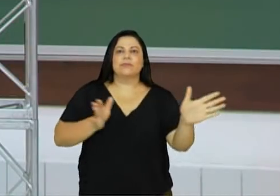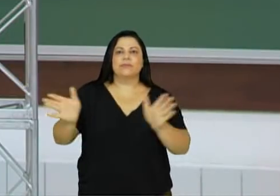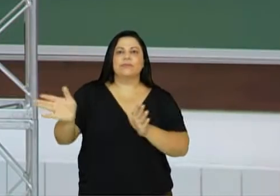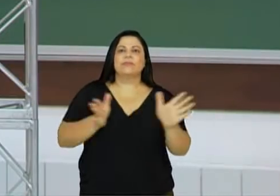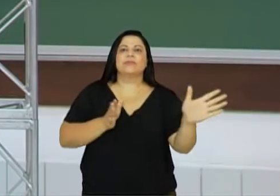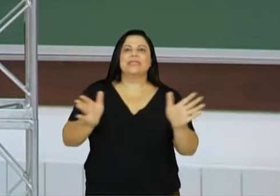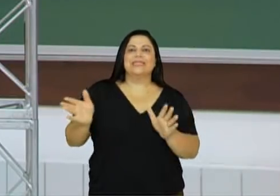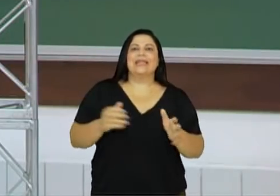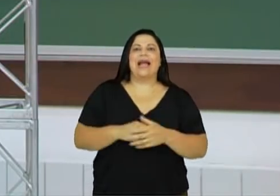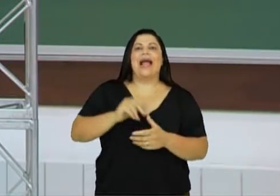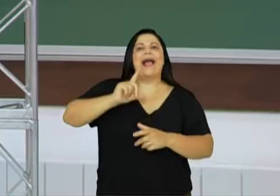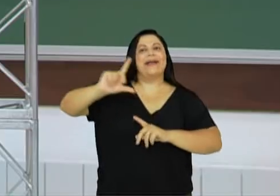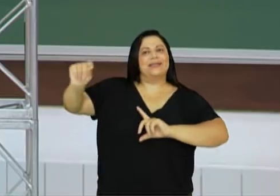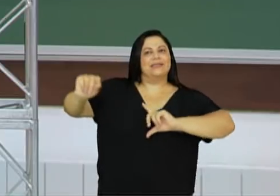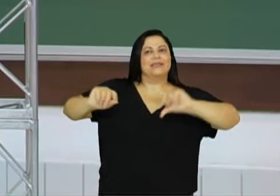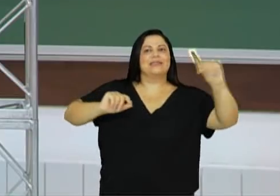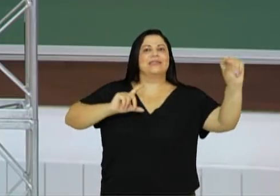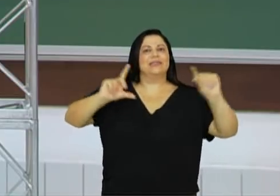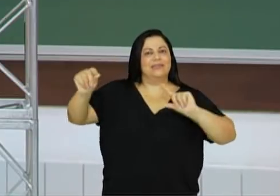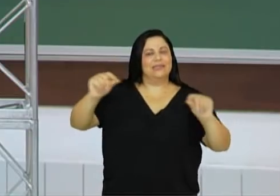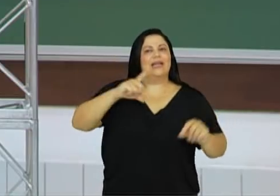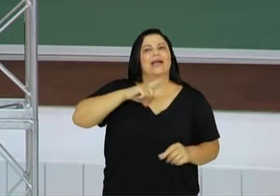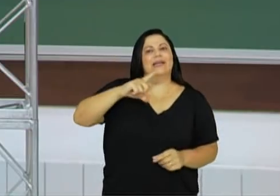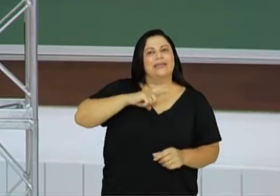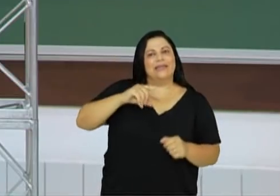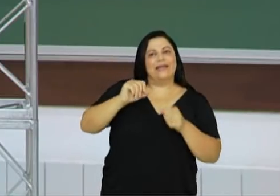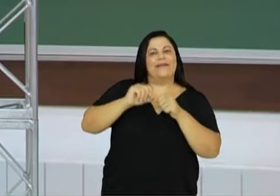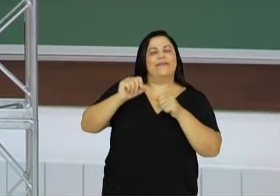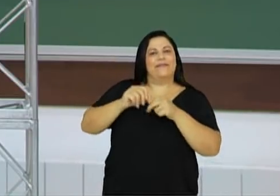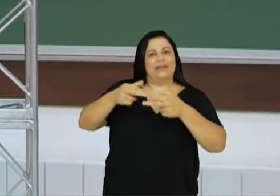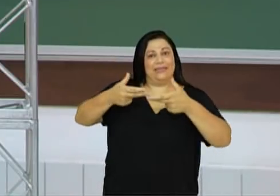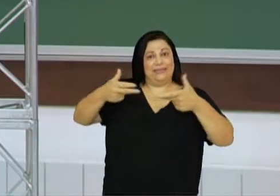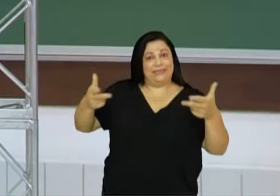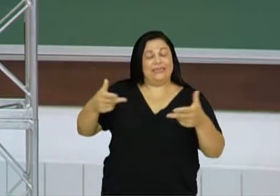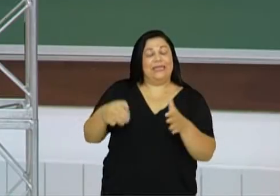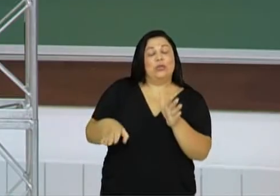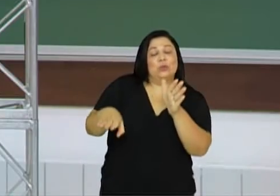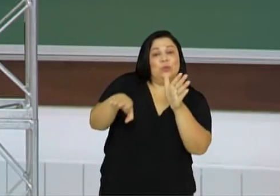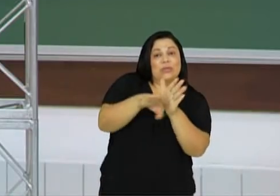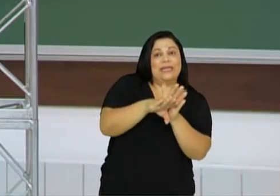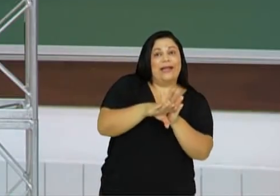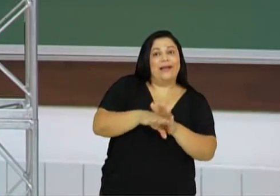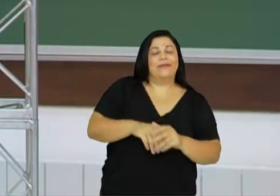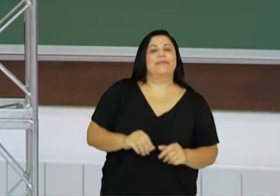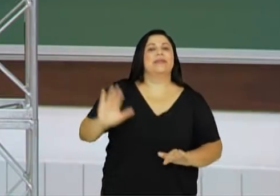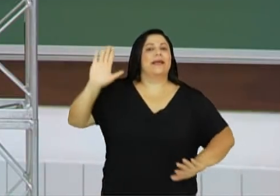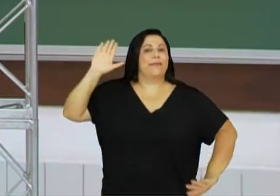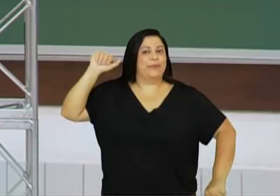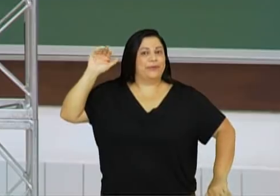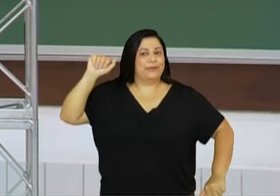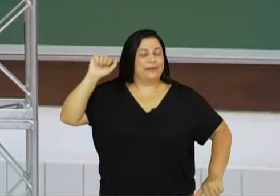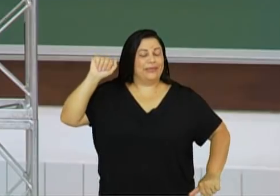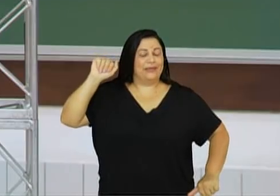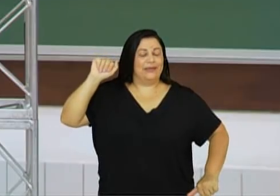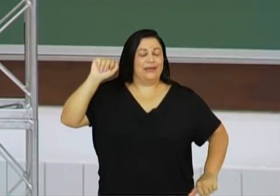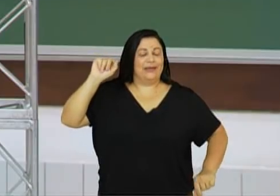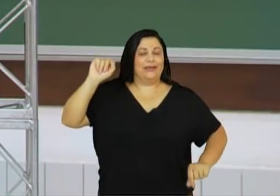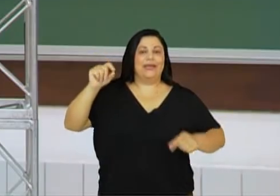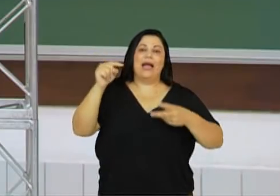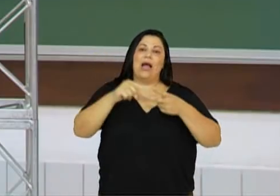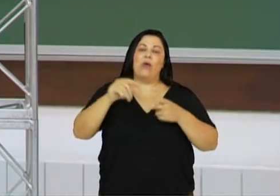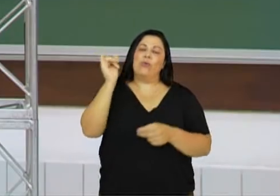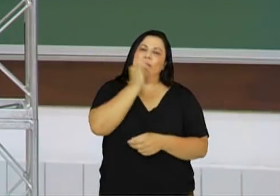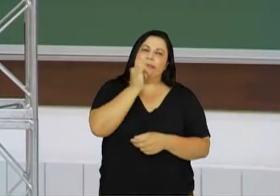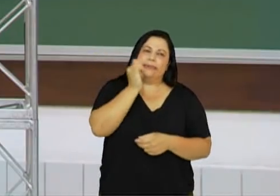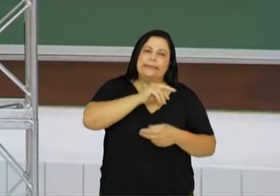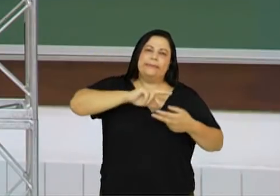Império, que era Roma, e tinham que fazer essa ordem chegar até Portugal, Espanha, região da Alemanha, e eram utilizadas então essas estradas romanas